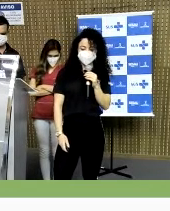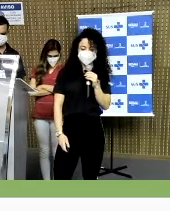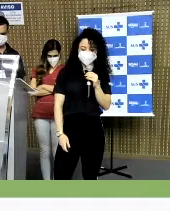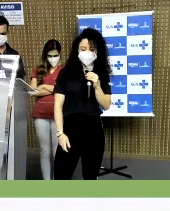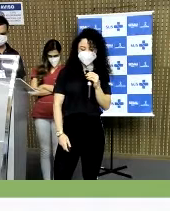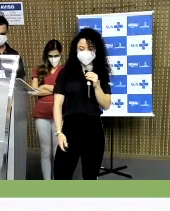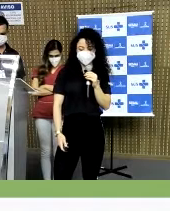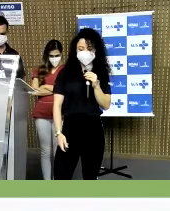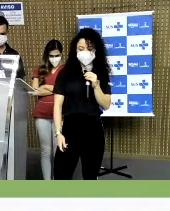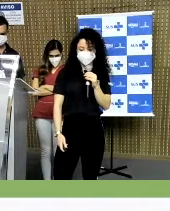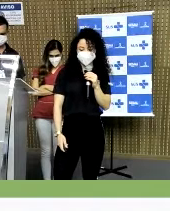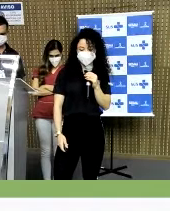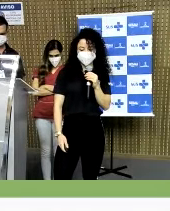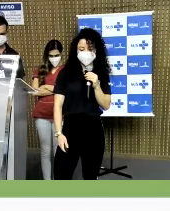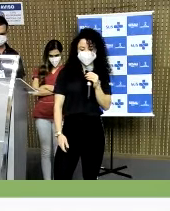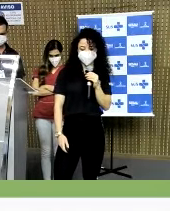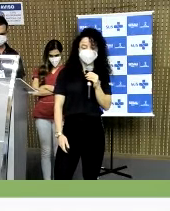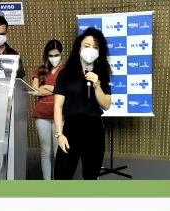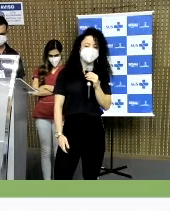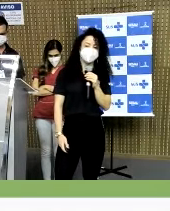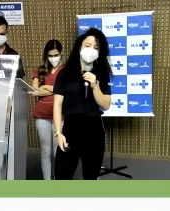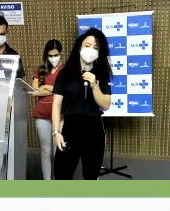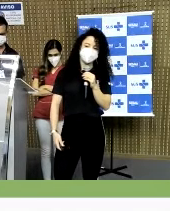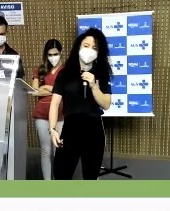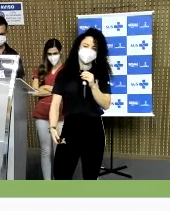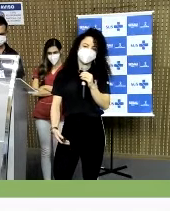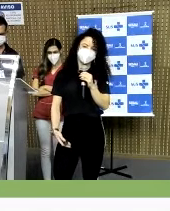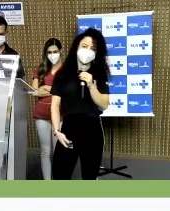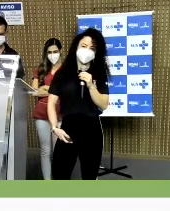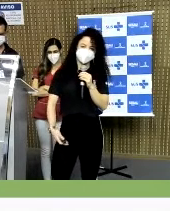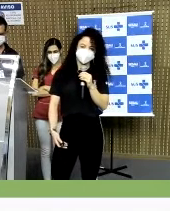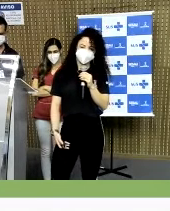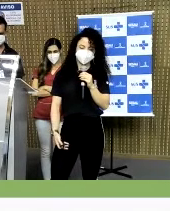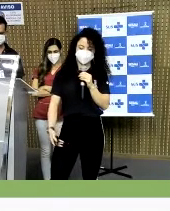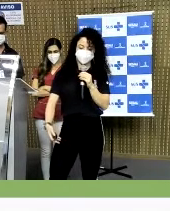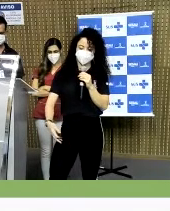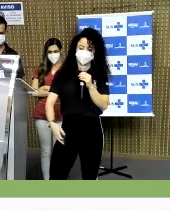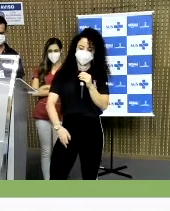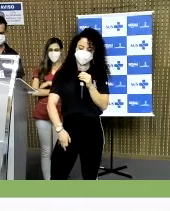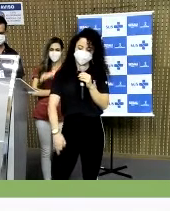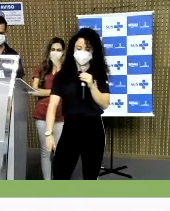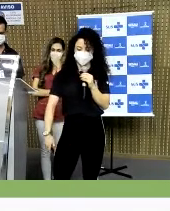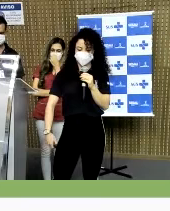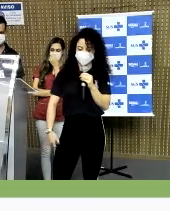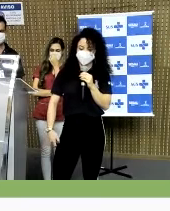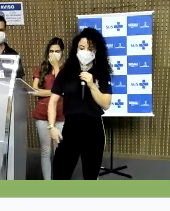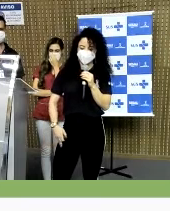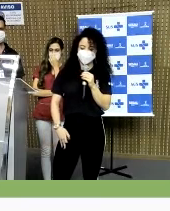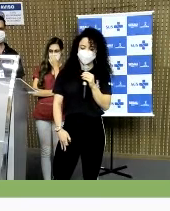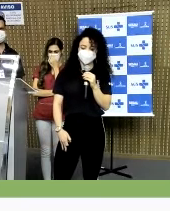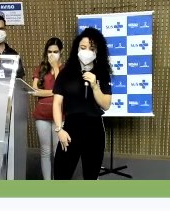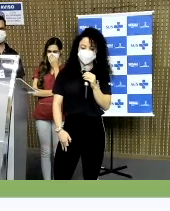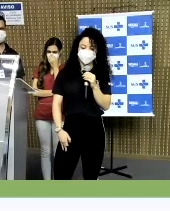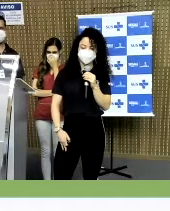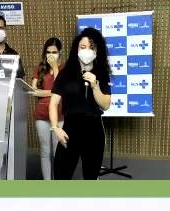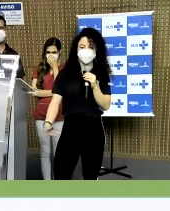e todos eles também foram avaliados nas reuniões com a equipe. No JOC, devido à grande demanda, a gente tem dificuldade de realizar essa